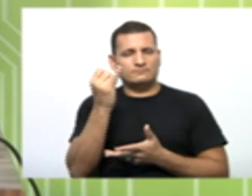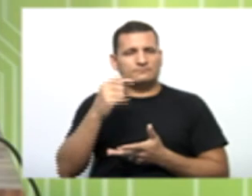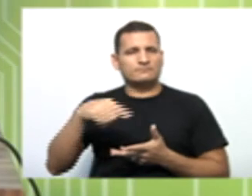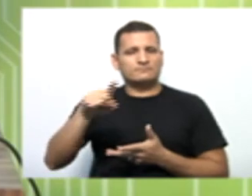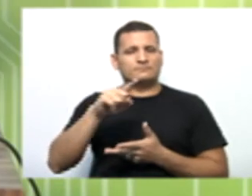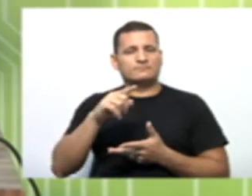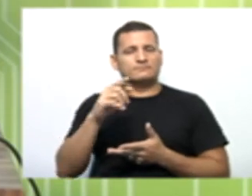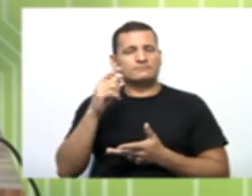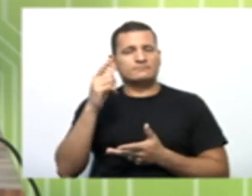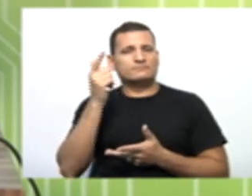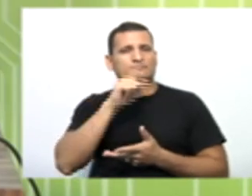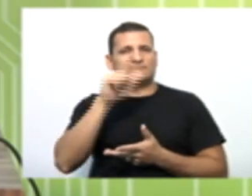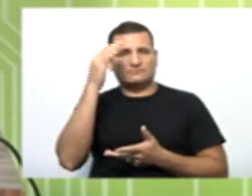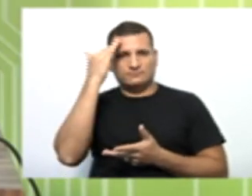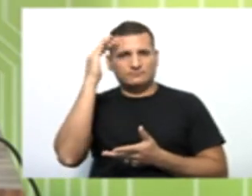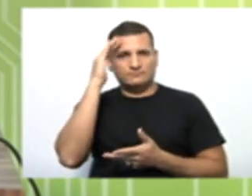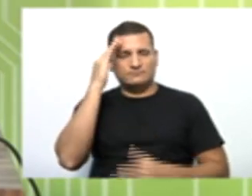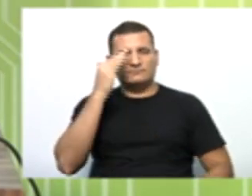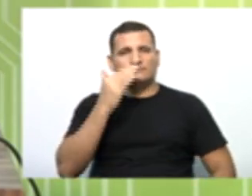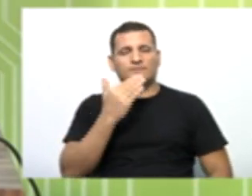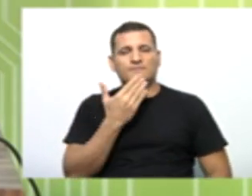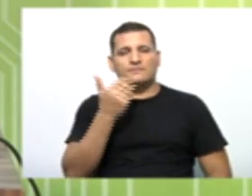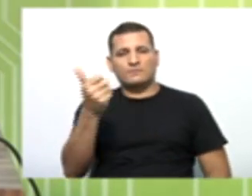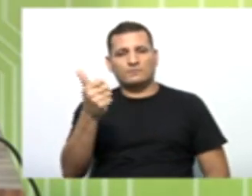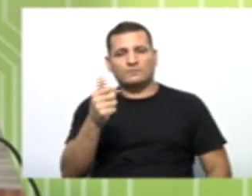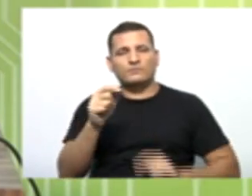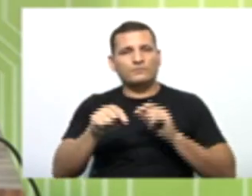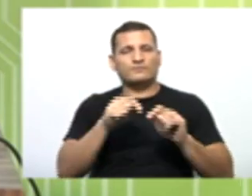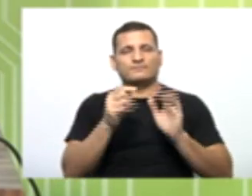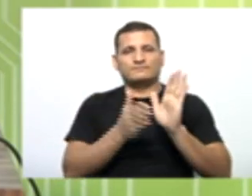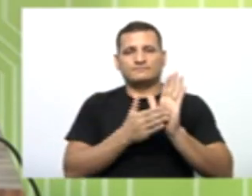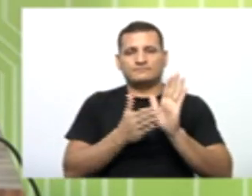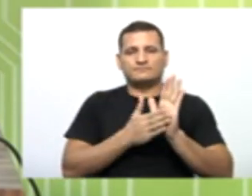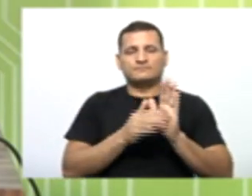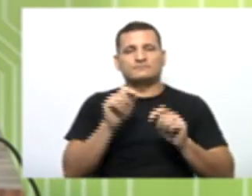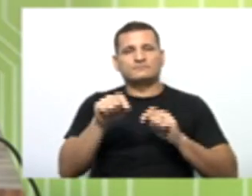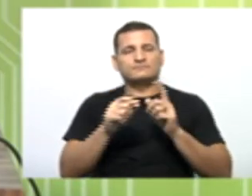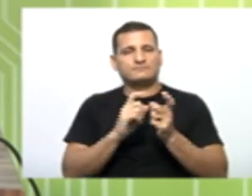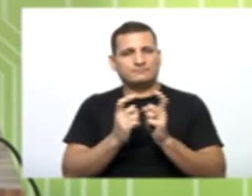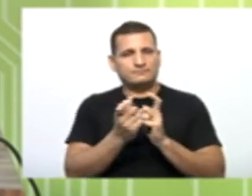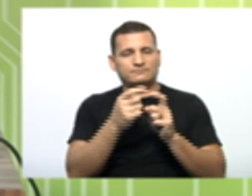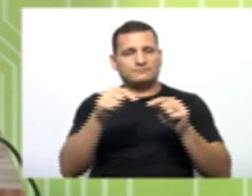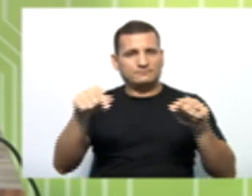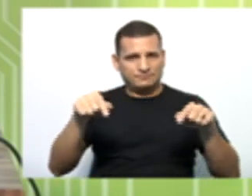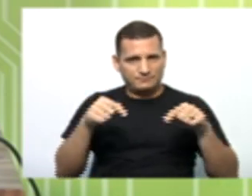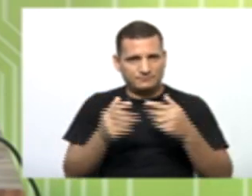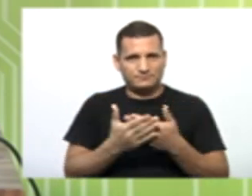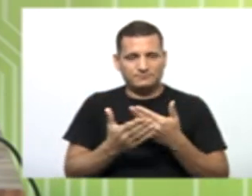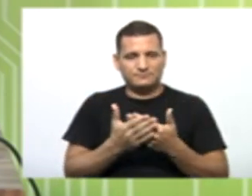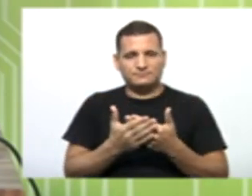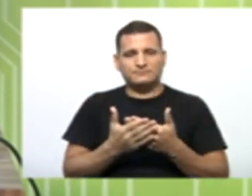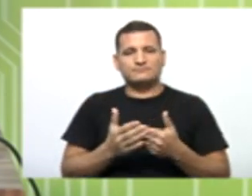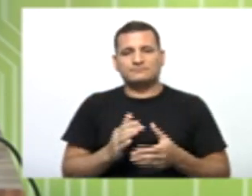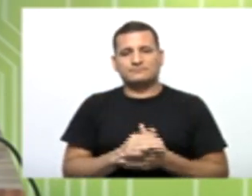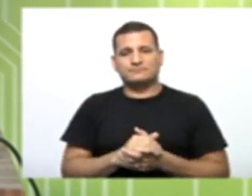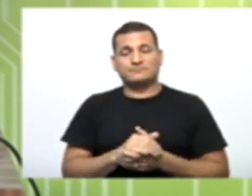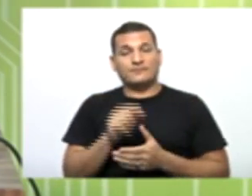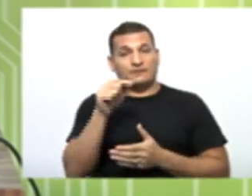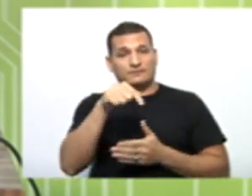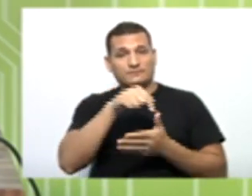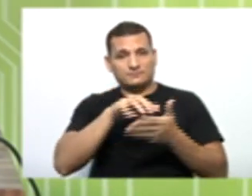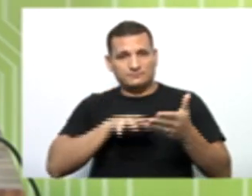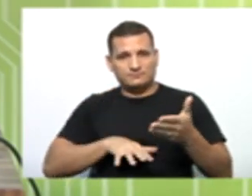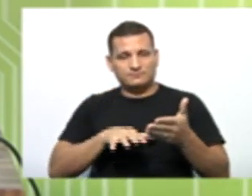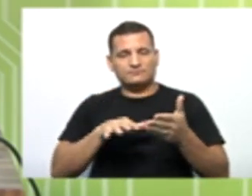possam compreender melhor o que foi proposto, o que foi discutido em sala de aula, né? E é através dessa atividade